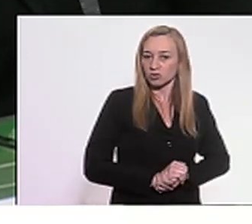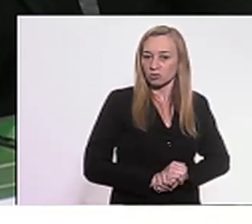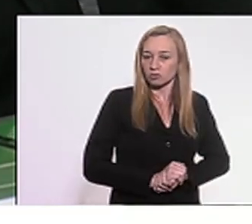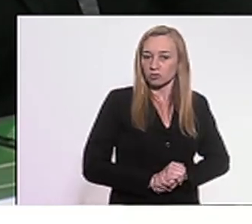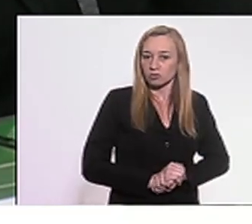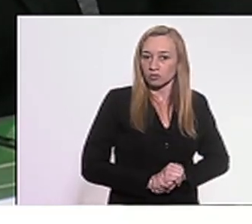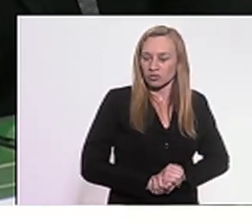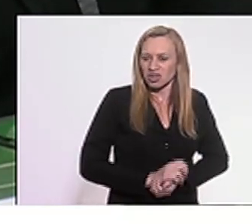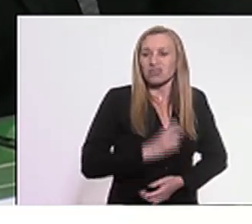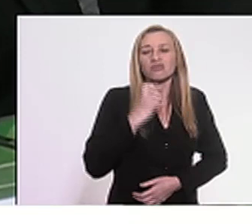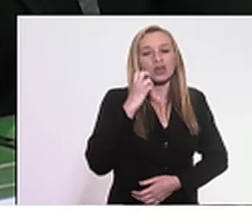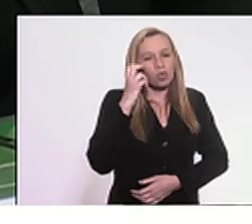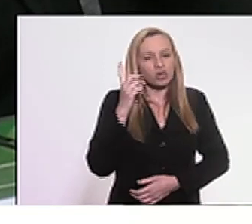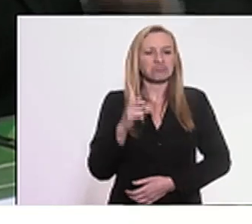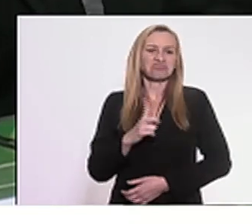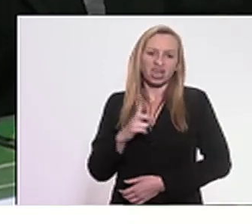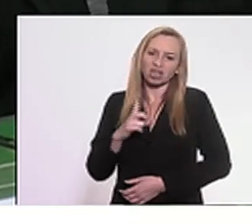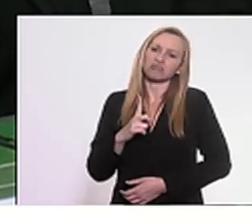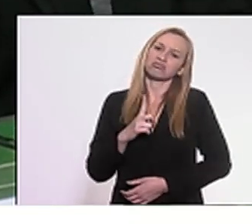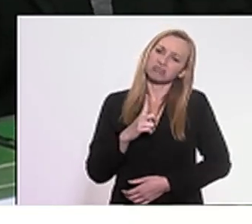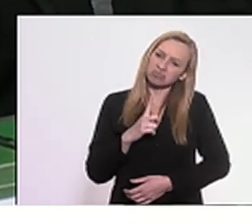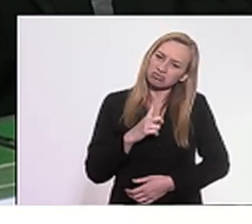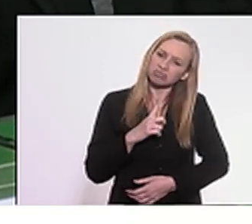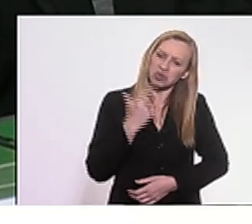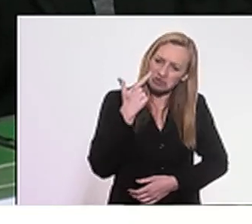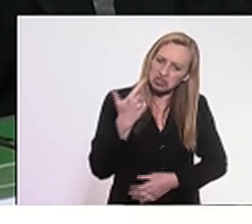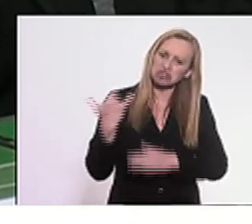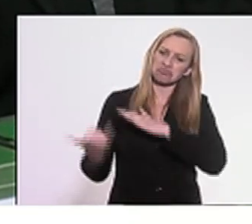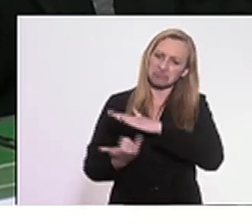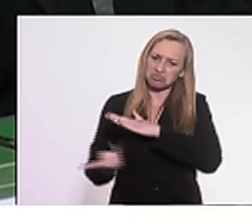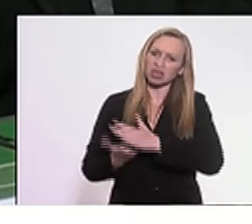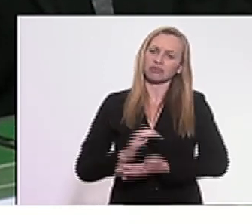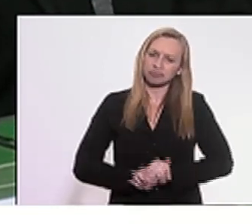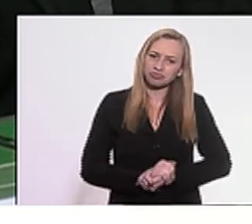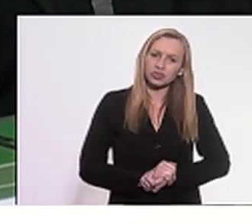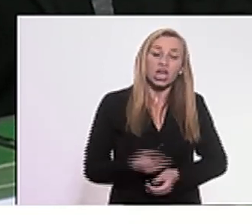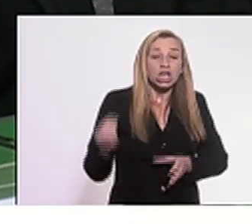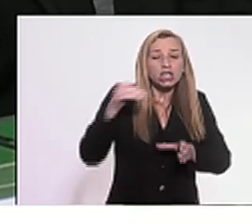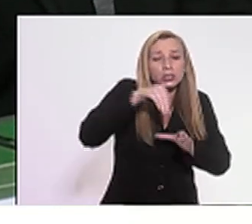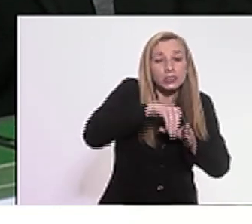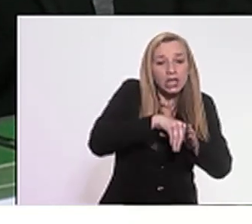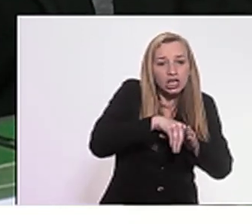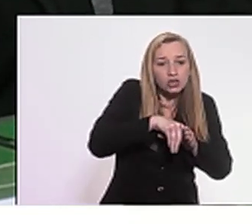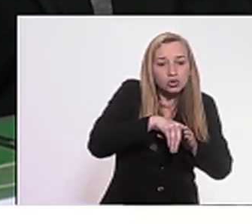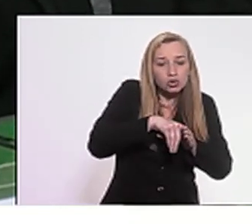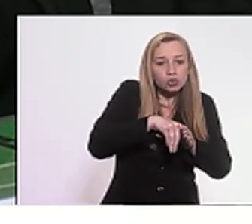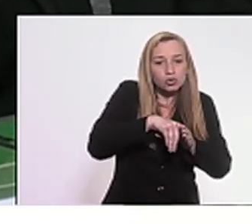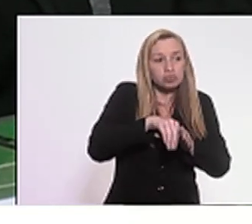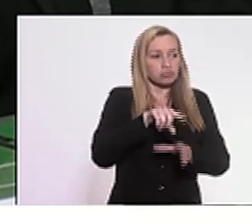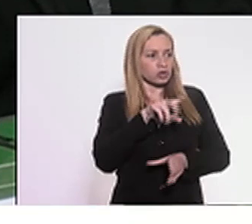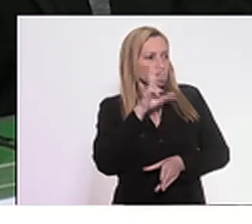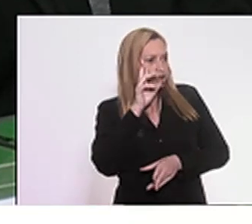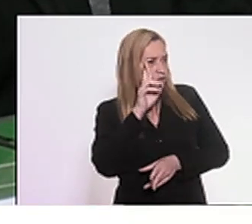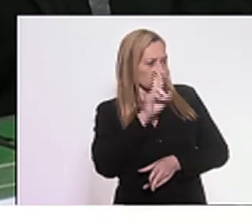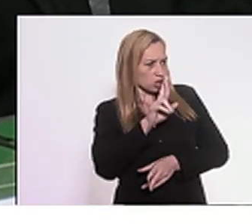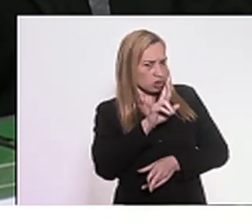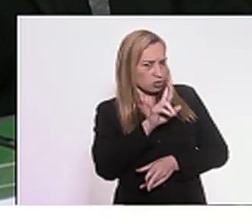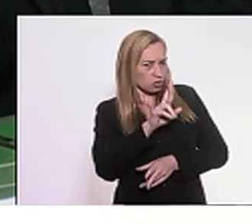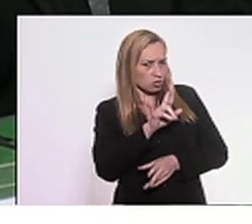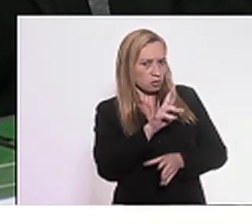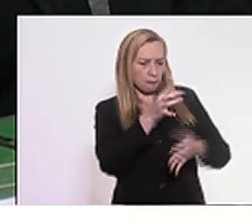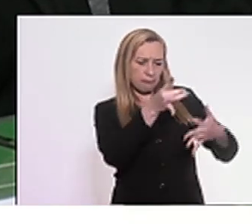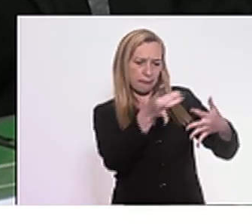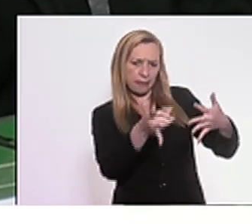vergonhas que têm passado nessas unidades. E dentro do que o senhor programou